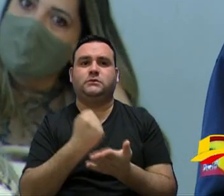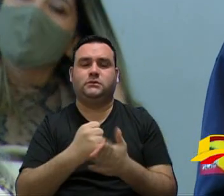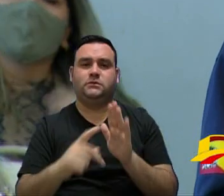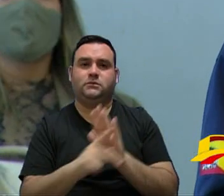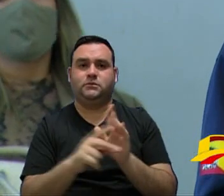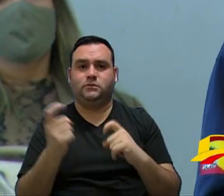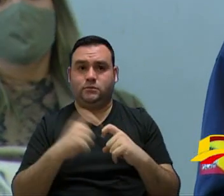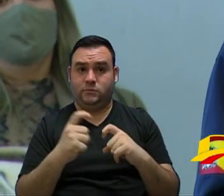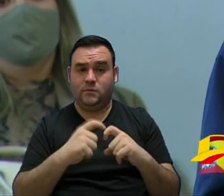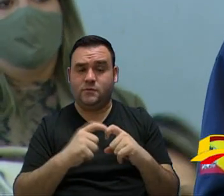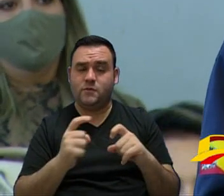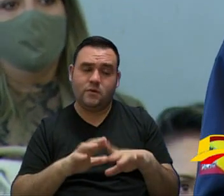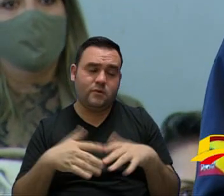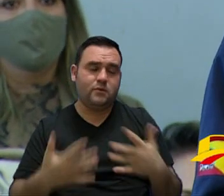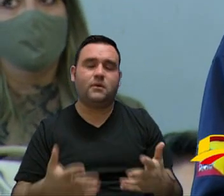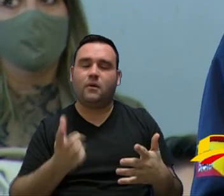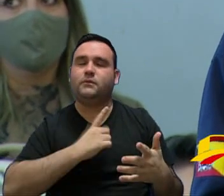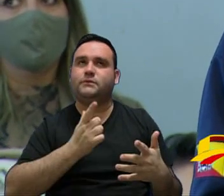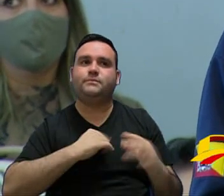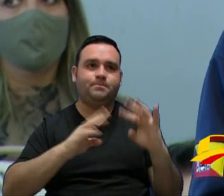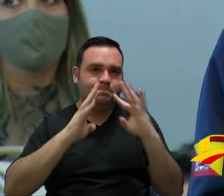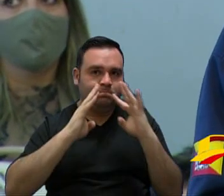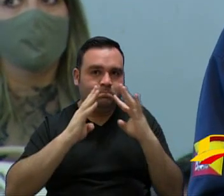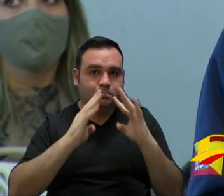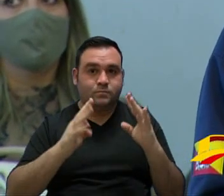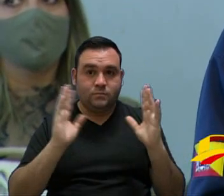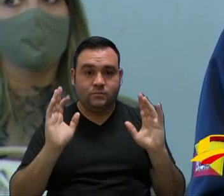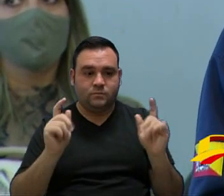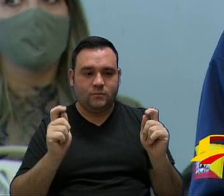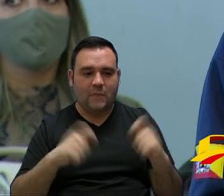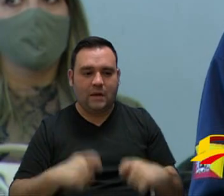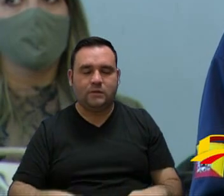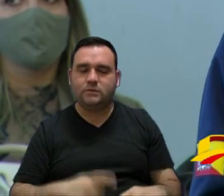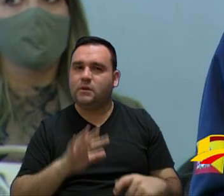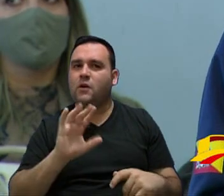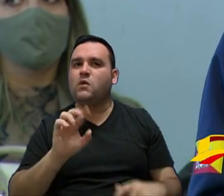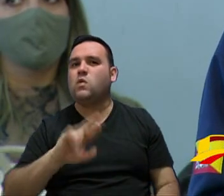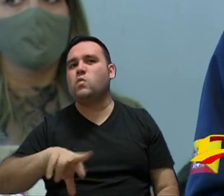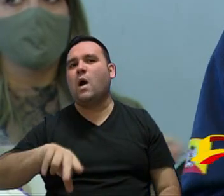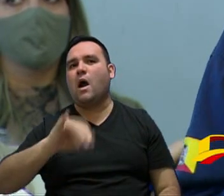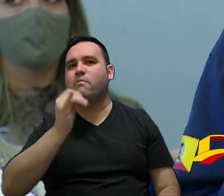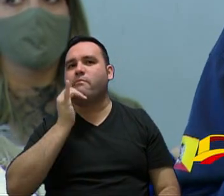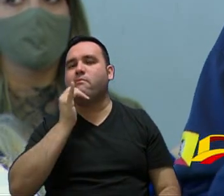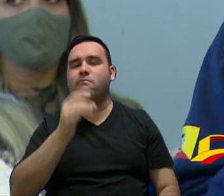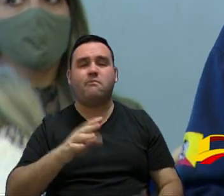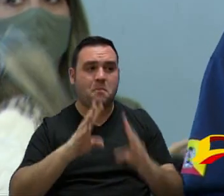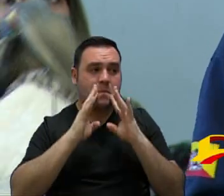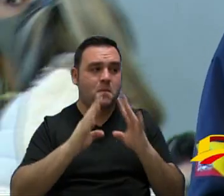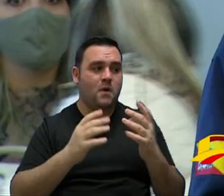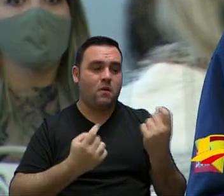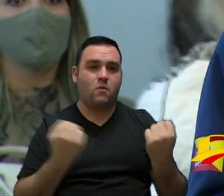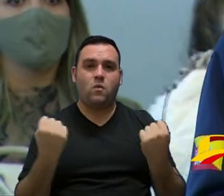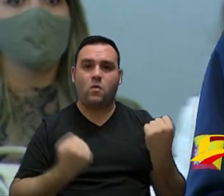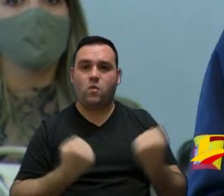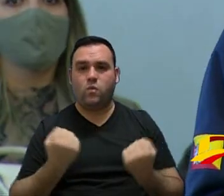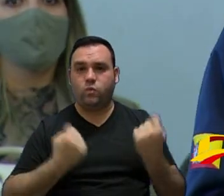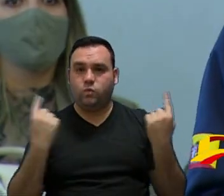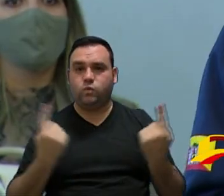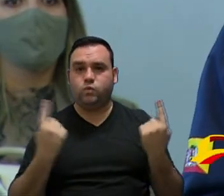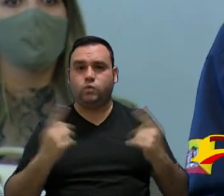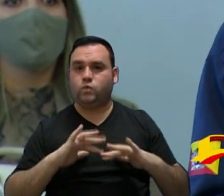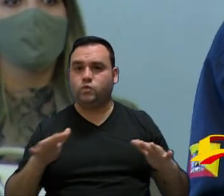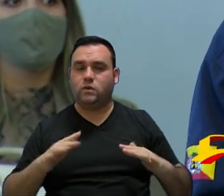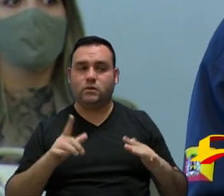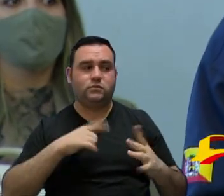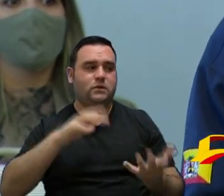médica né então é todo um atendimento realizado não é só a parte da do atendimento da ambulância né